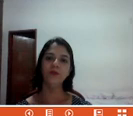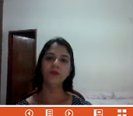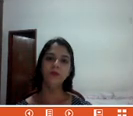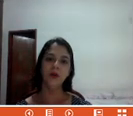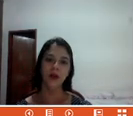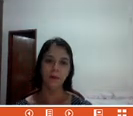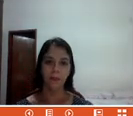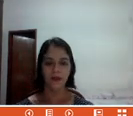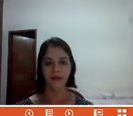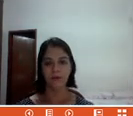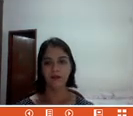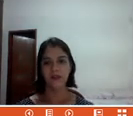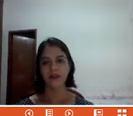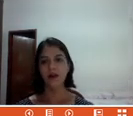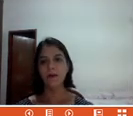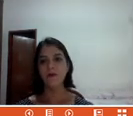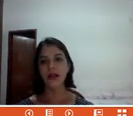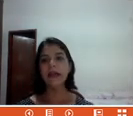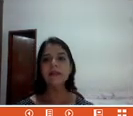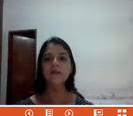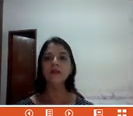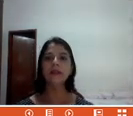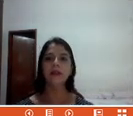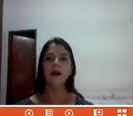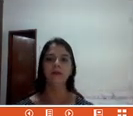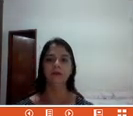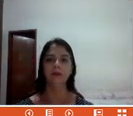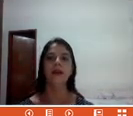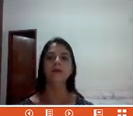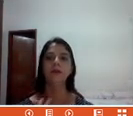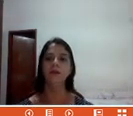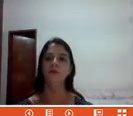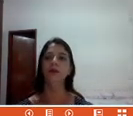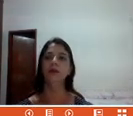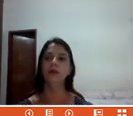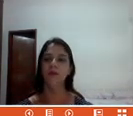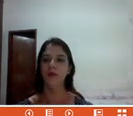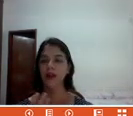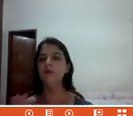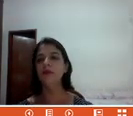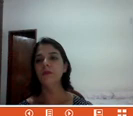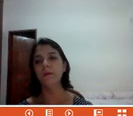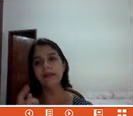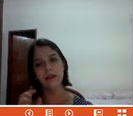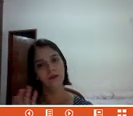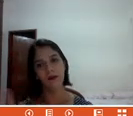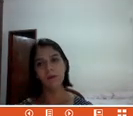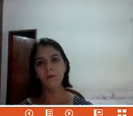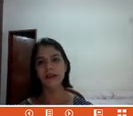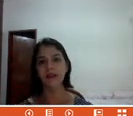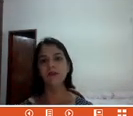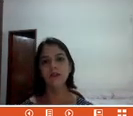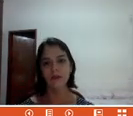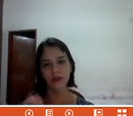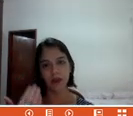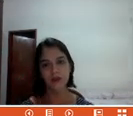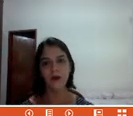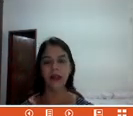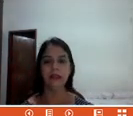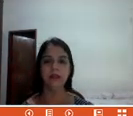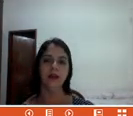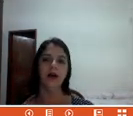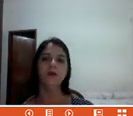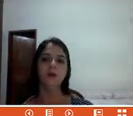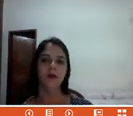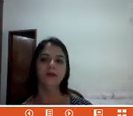identidade comum que eu falei para vocês agora há pouco, é a questão do sinal. Tá? Eu tenho o meu nome, porém, quando eu me apresento simplesmente com